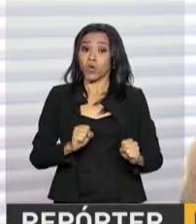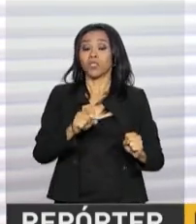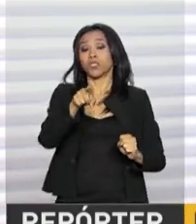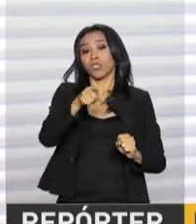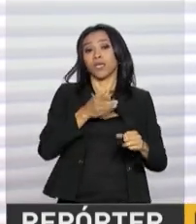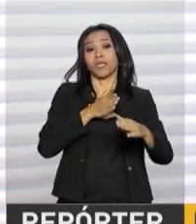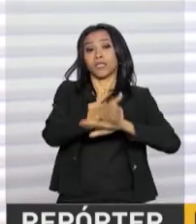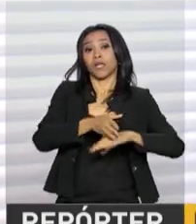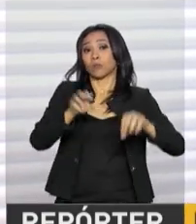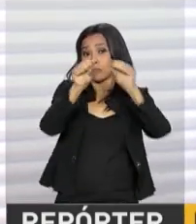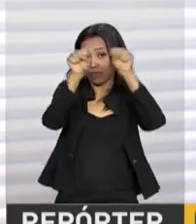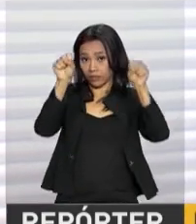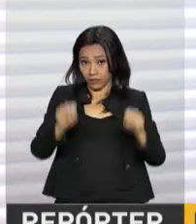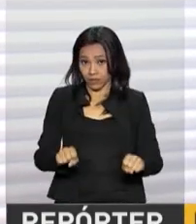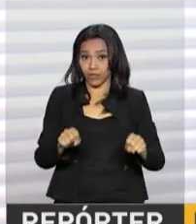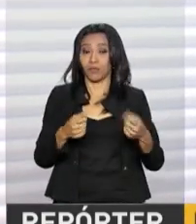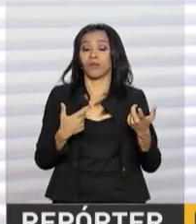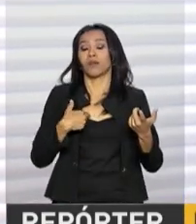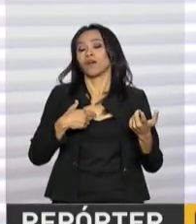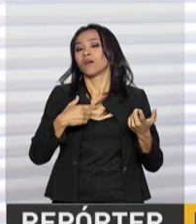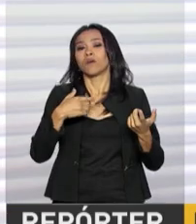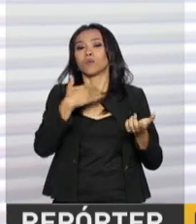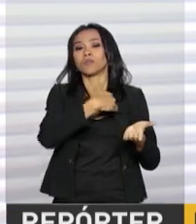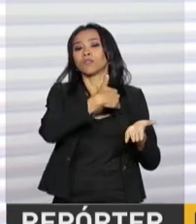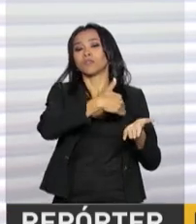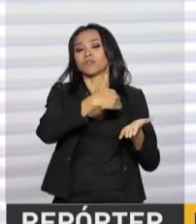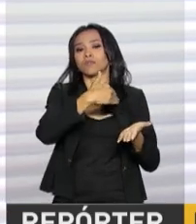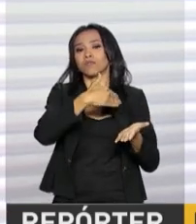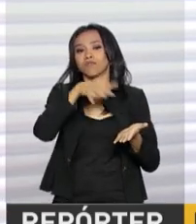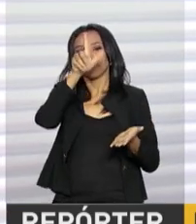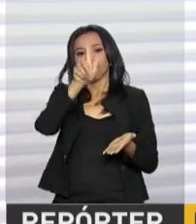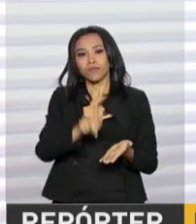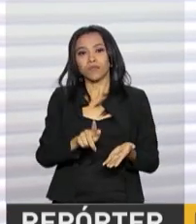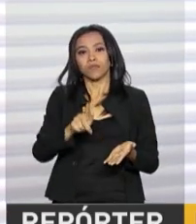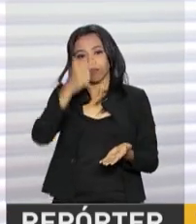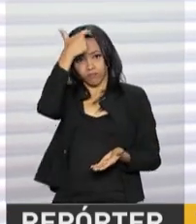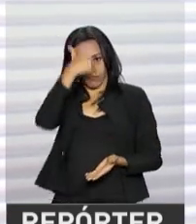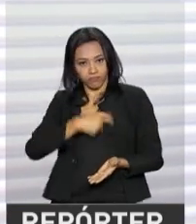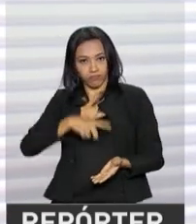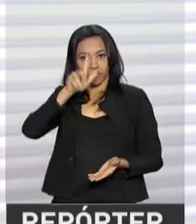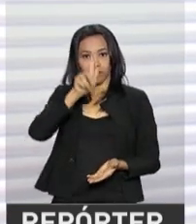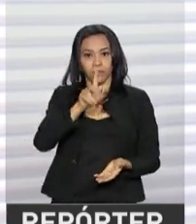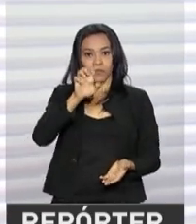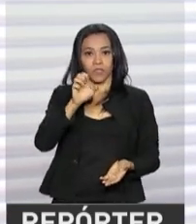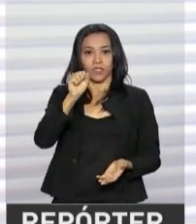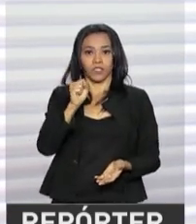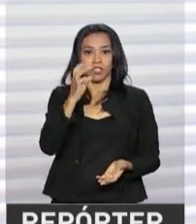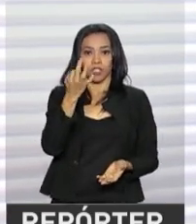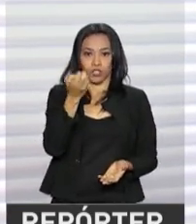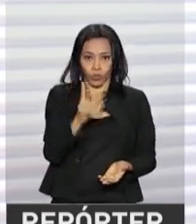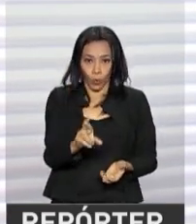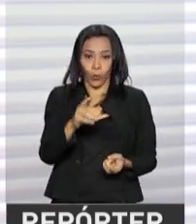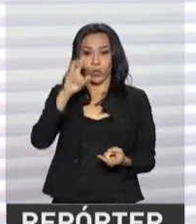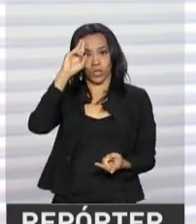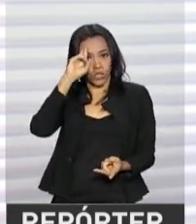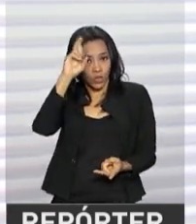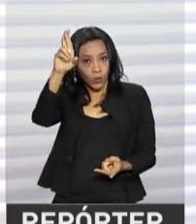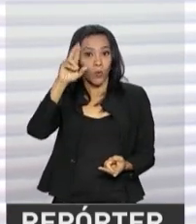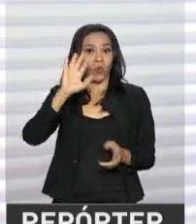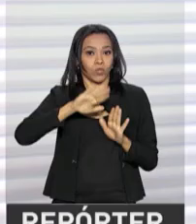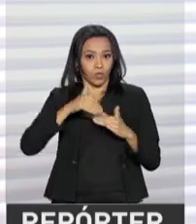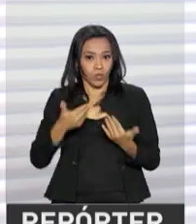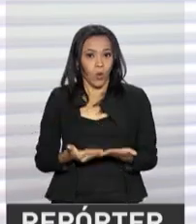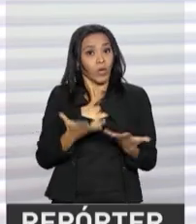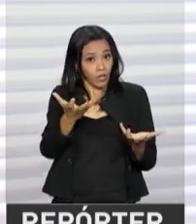os gestores estaduais e uns de diretores de escolas estaduais que que desejam